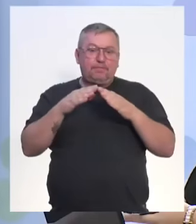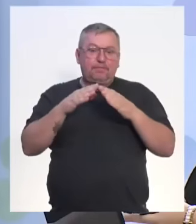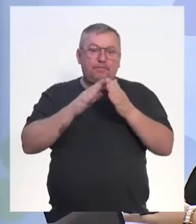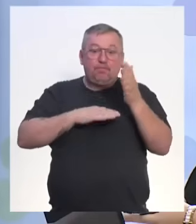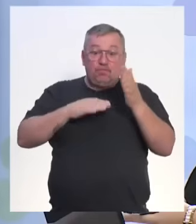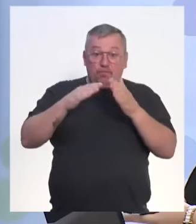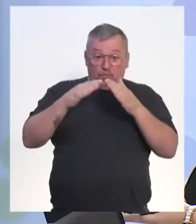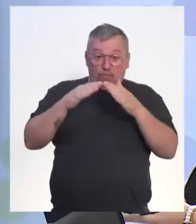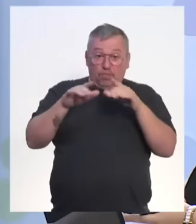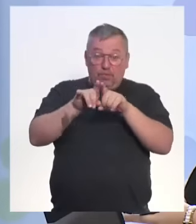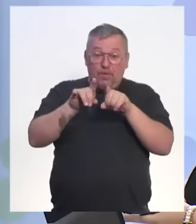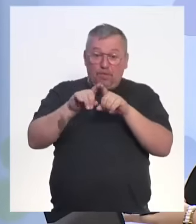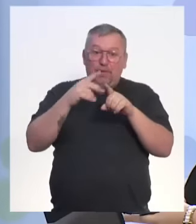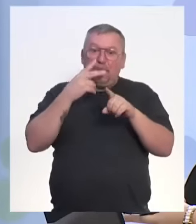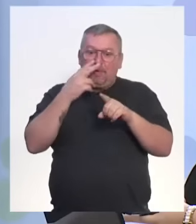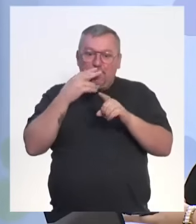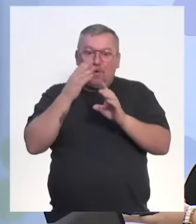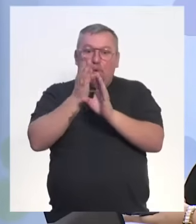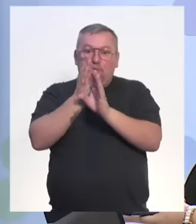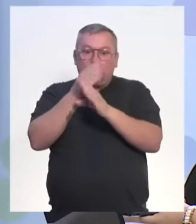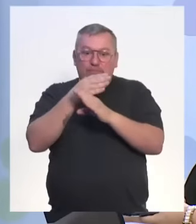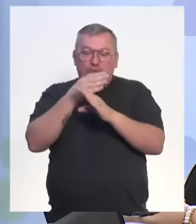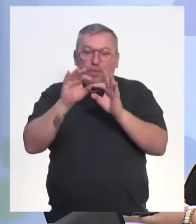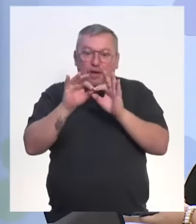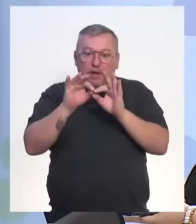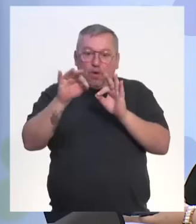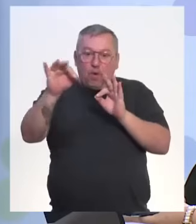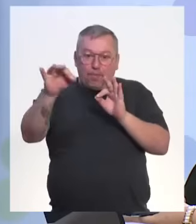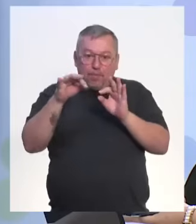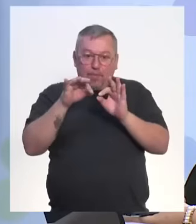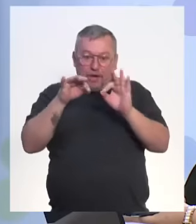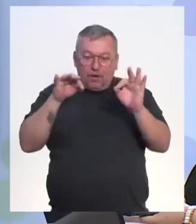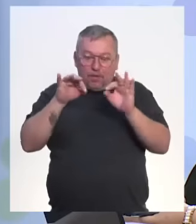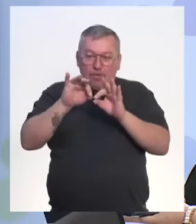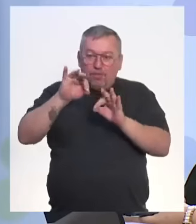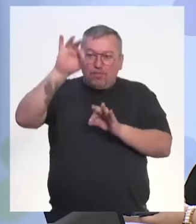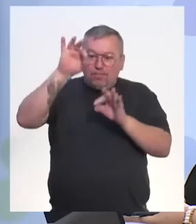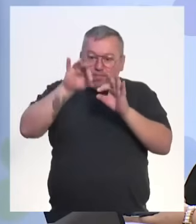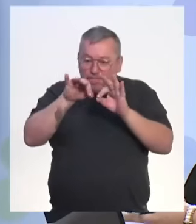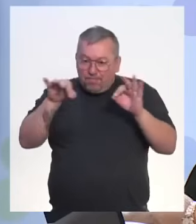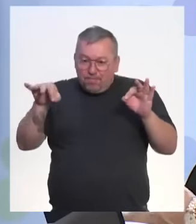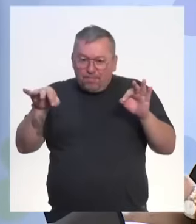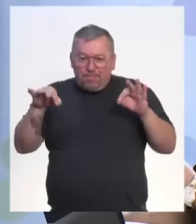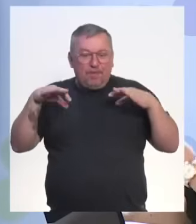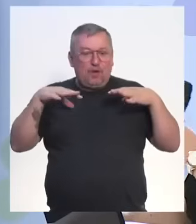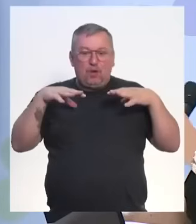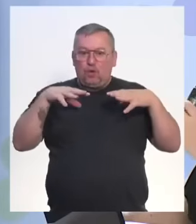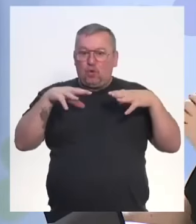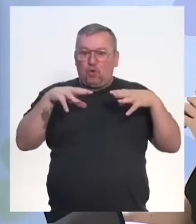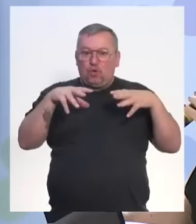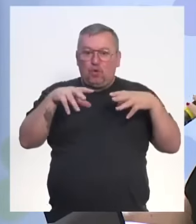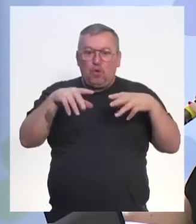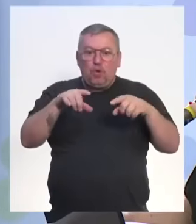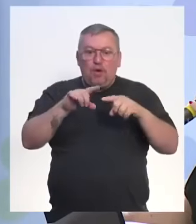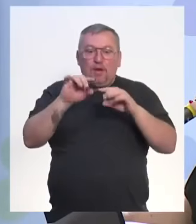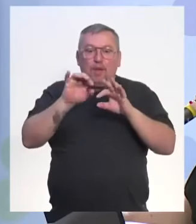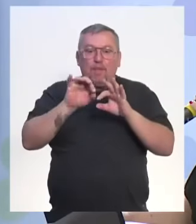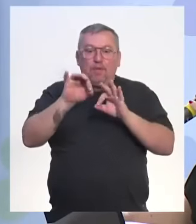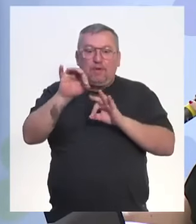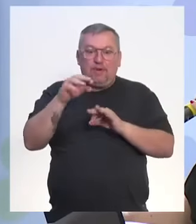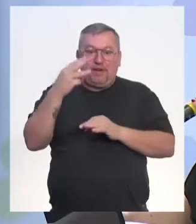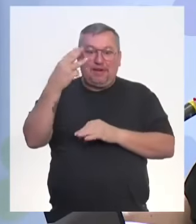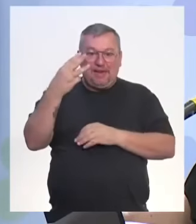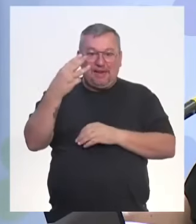basicamente, é como se fosse um poliedro. Ele tem comprimento, tem largura e tem altura, né, Ale? Tem todas, digamos assim,